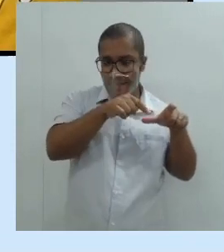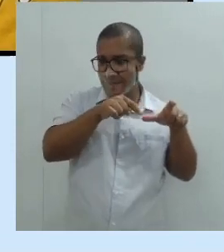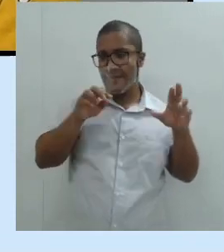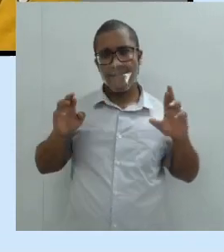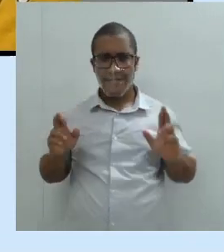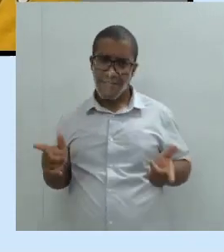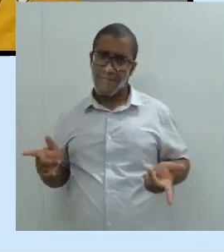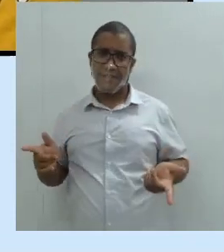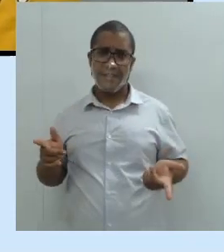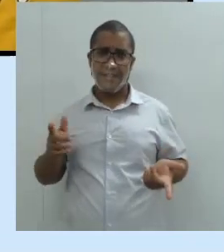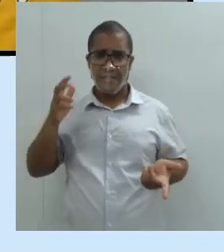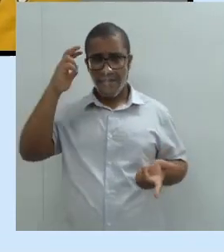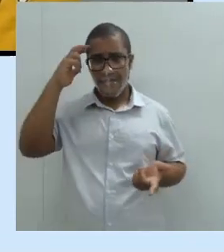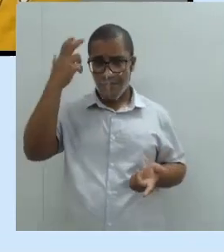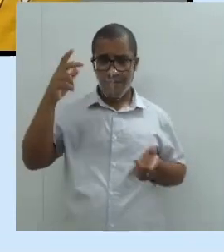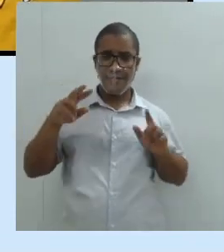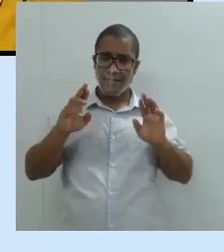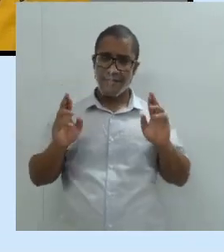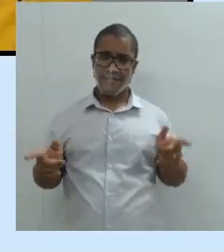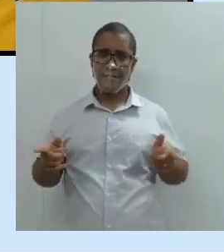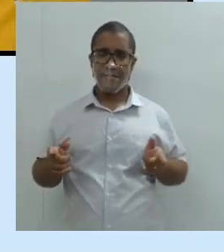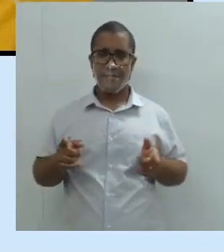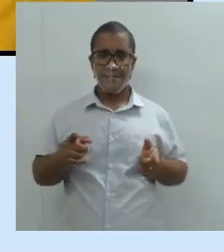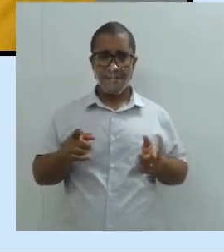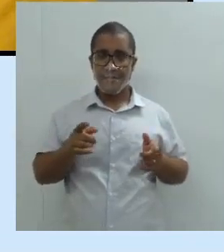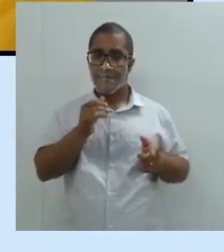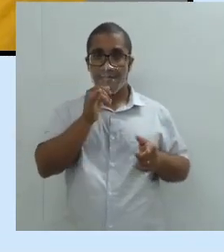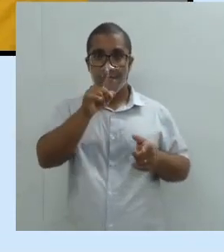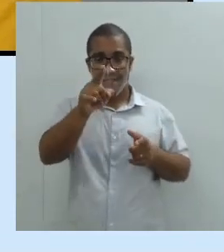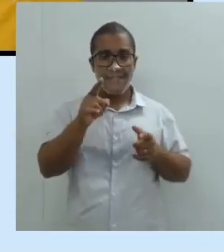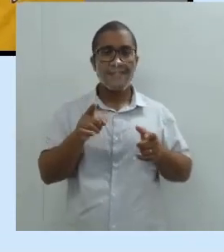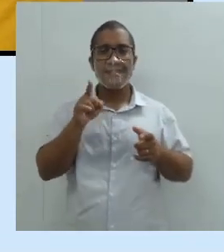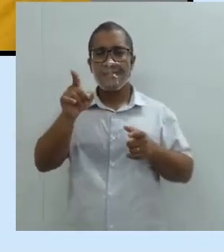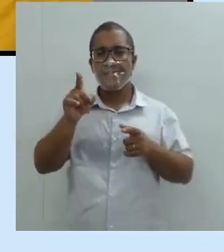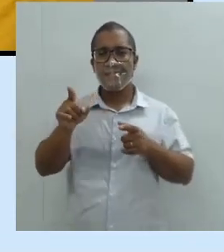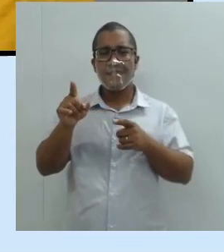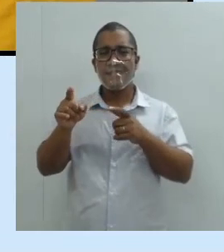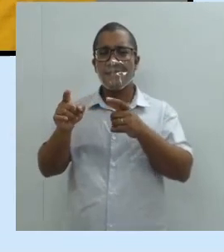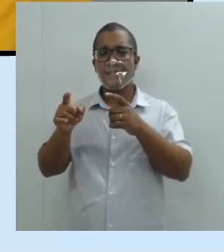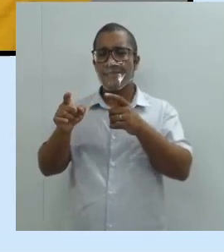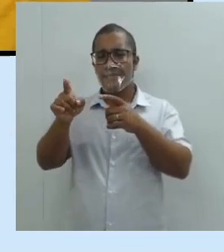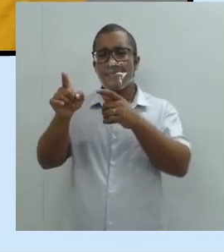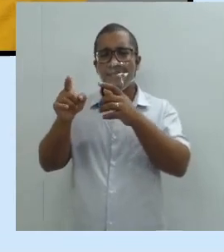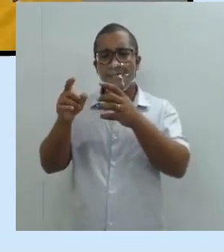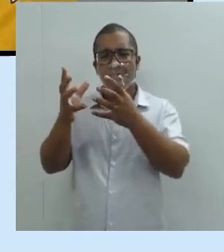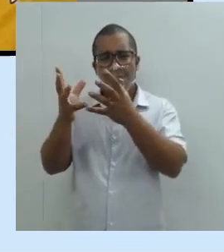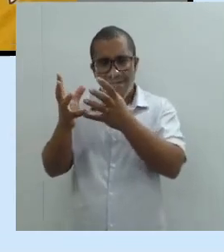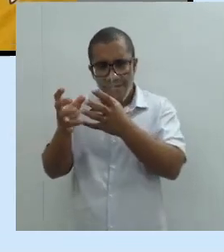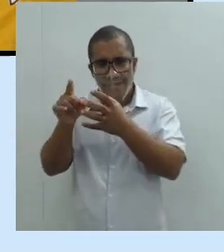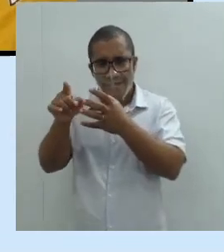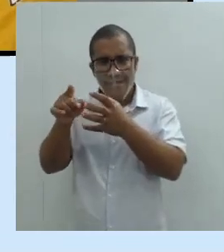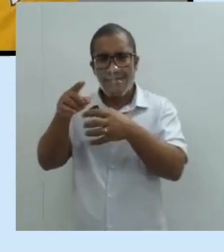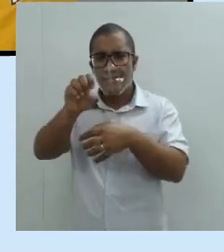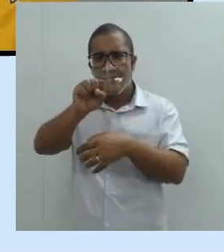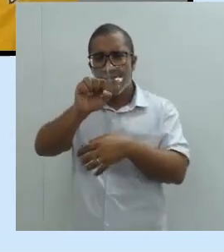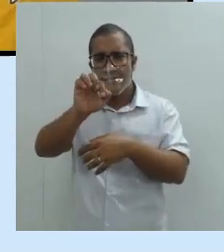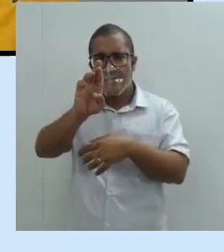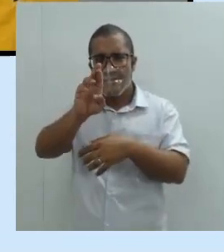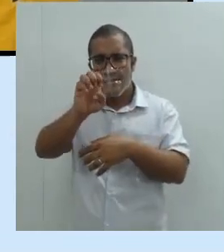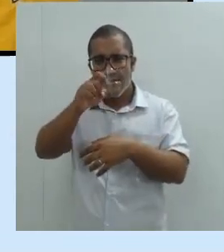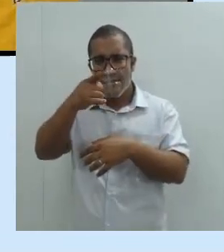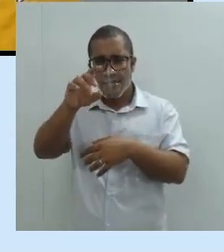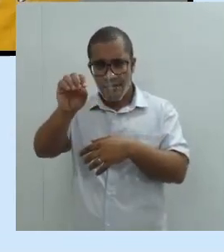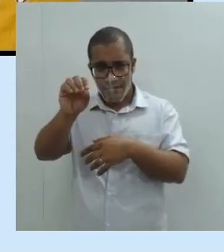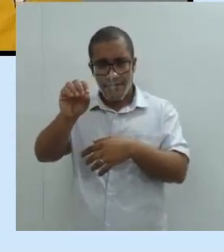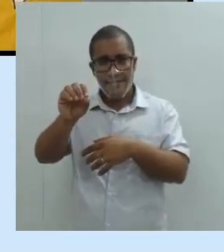estado, não é? Então você que é lá do sertão do Araripe pensa de um jeito, a galera aqui da capital pensa de outro. Então assim,